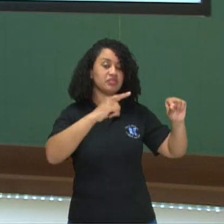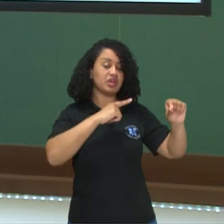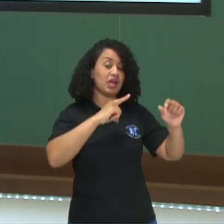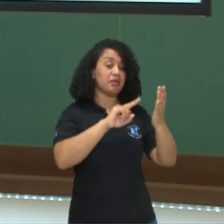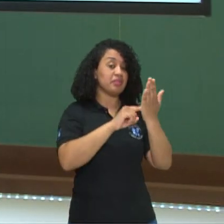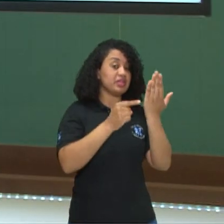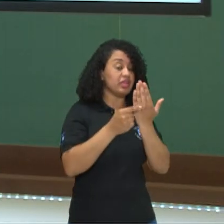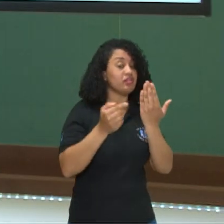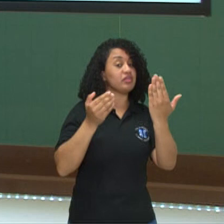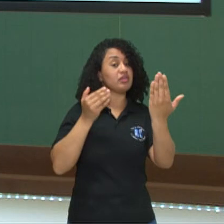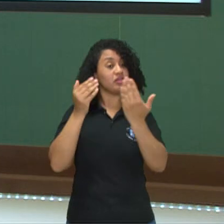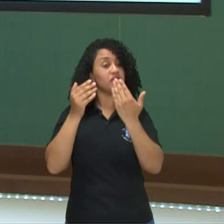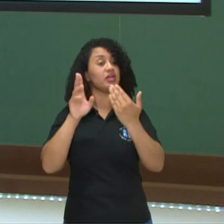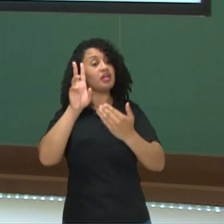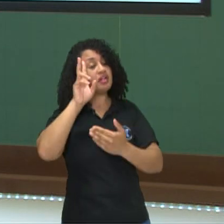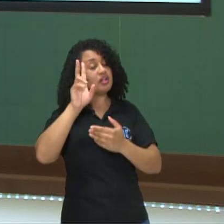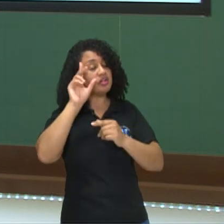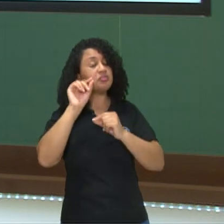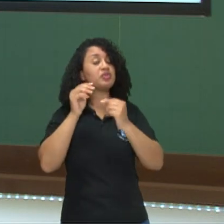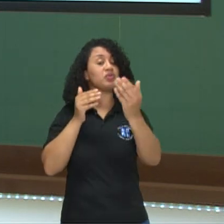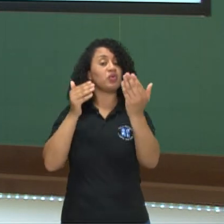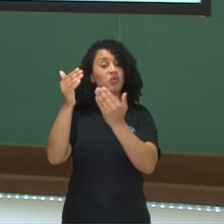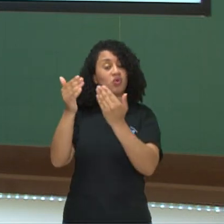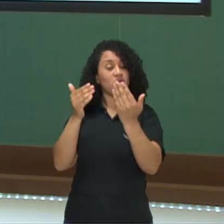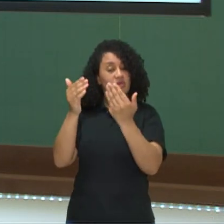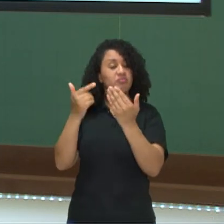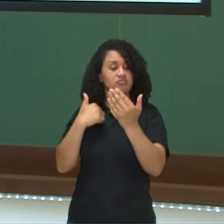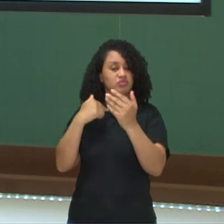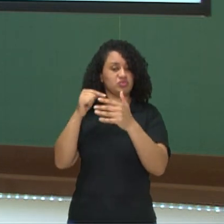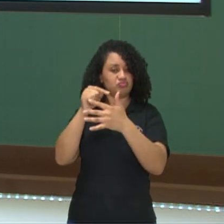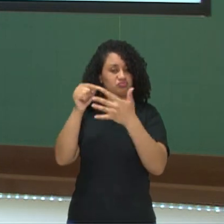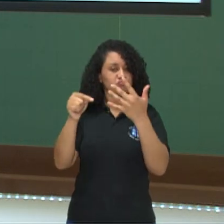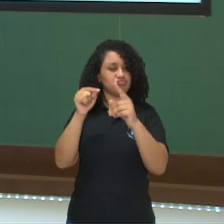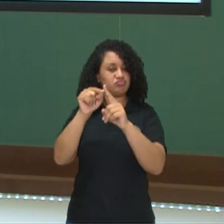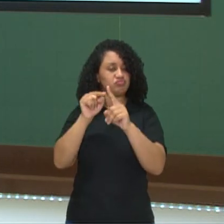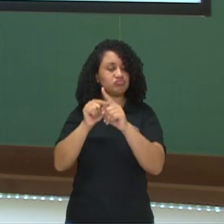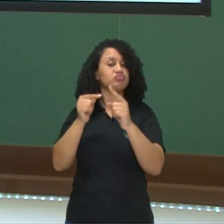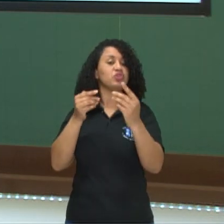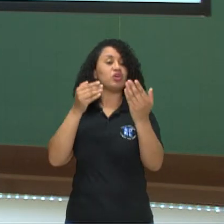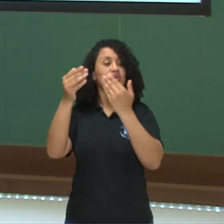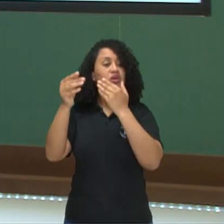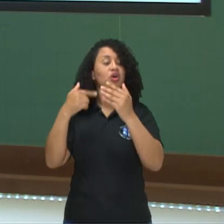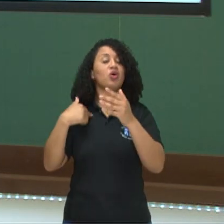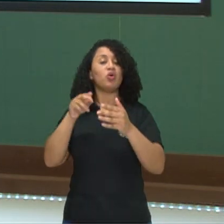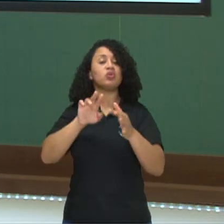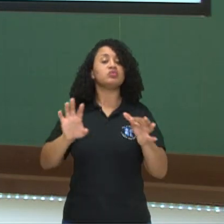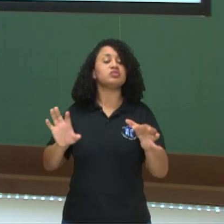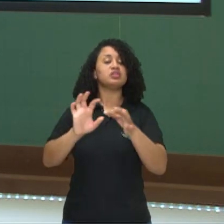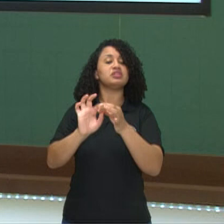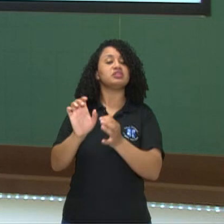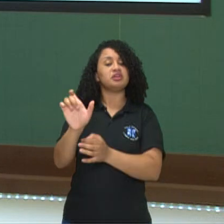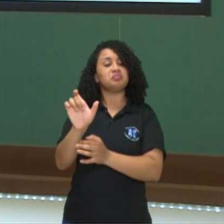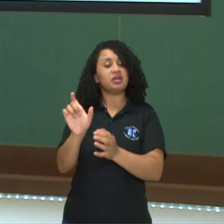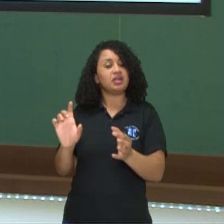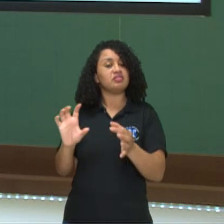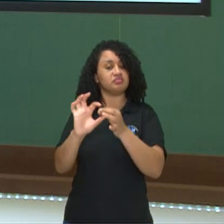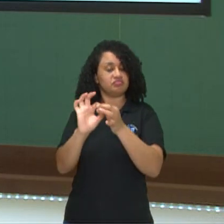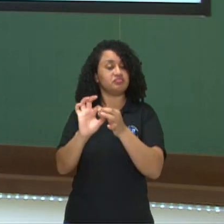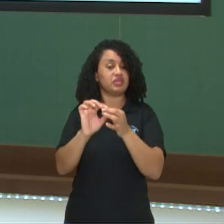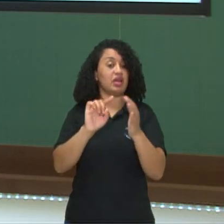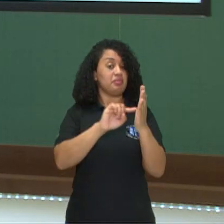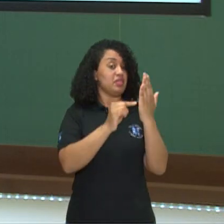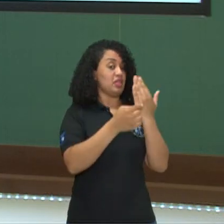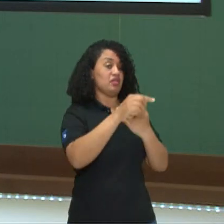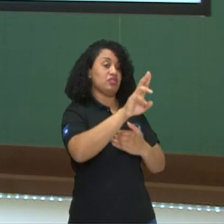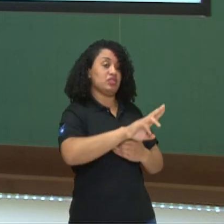em comparações. Lembrando que as comparações, a figura comparação, ela usa o conectivo, diferente da metáfora que não